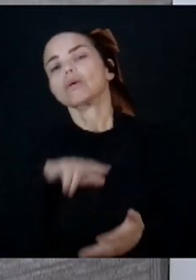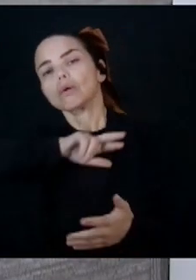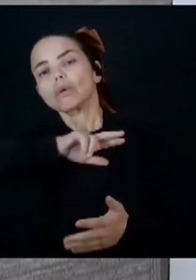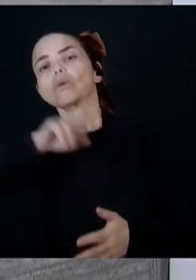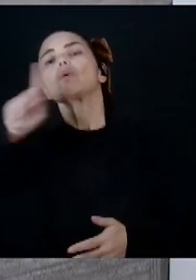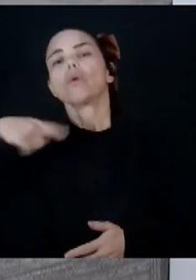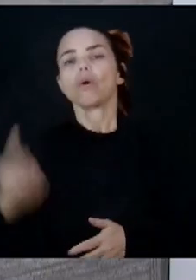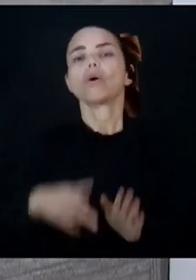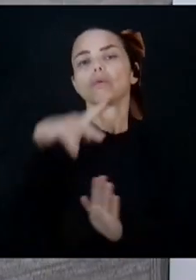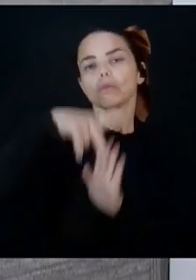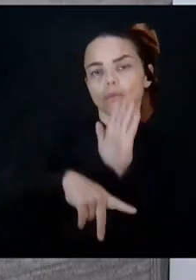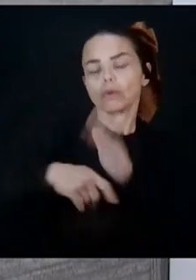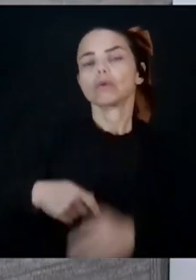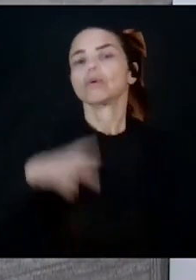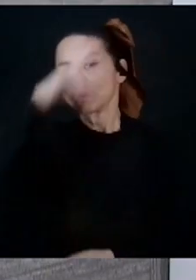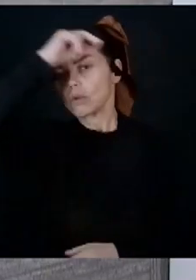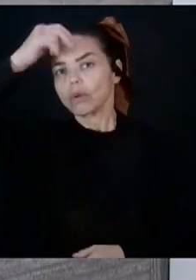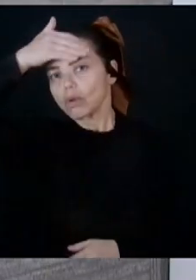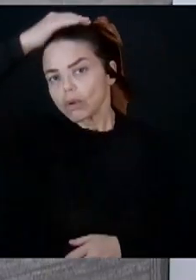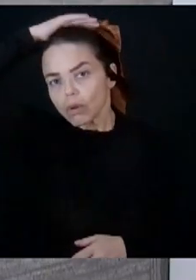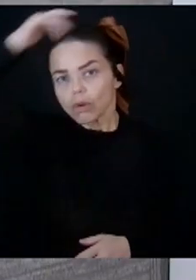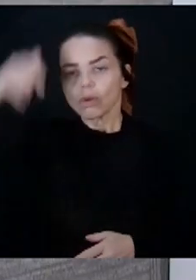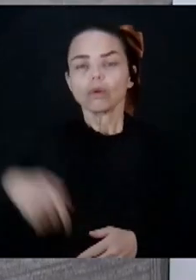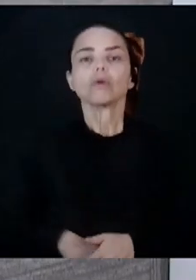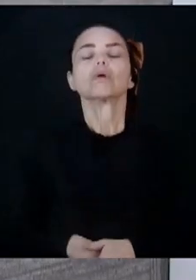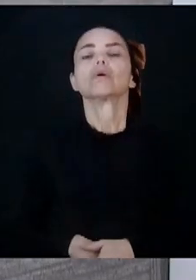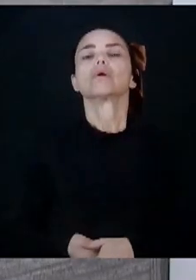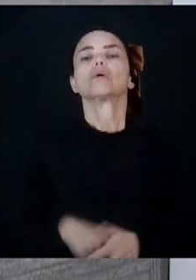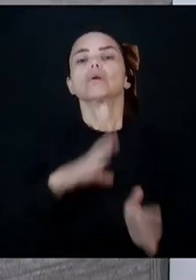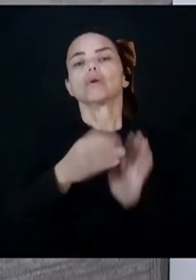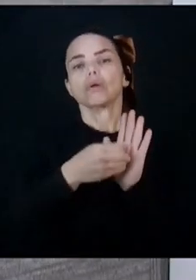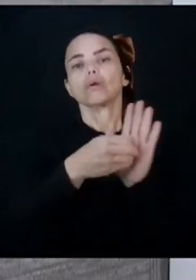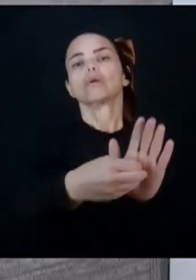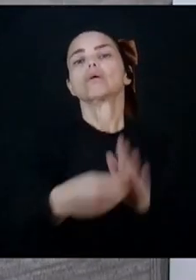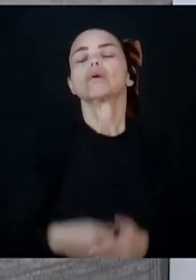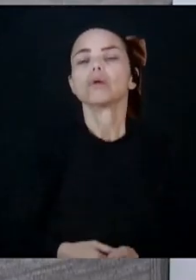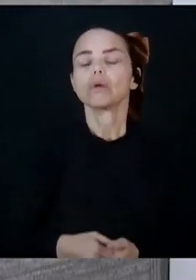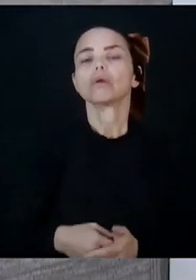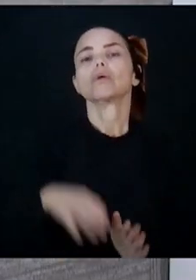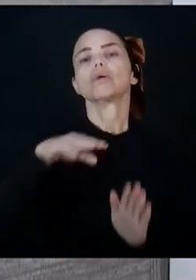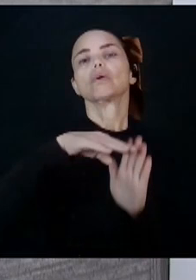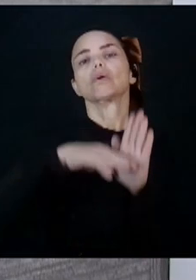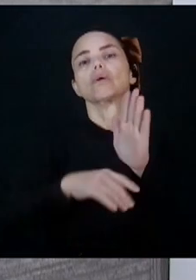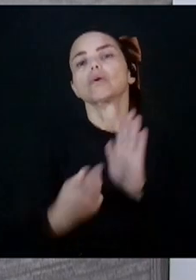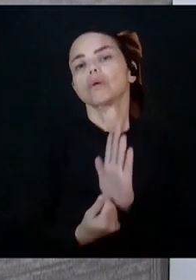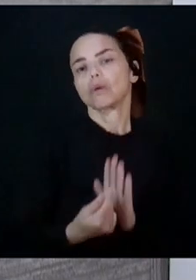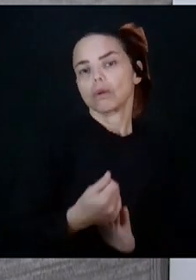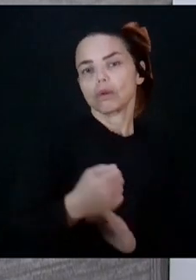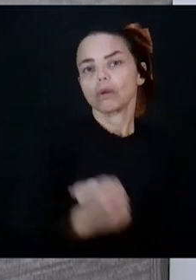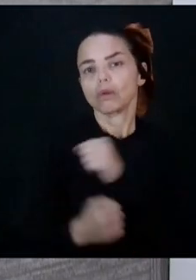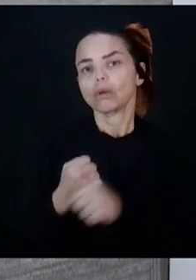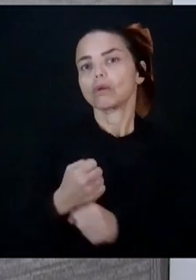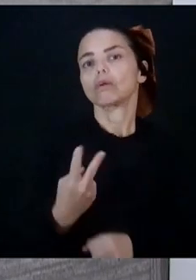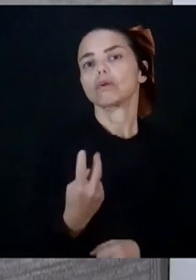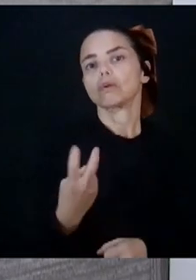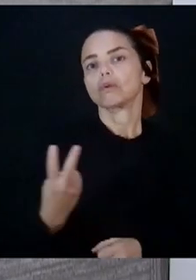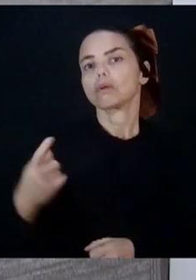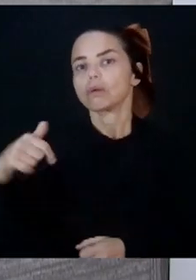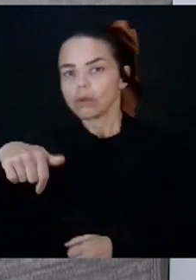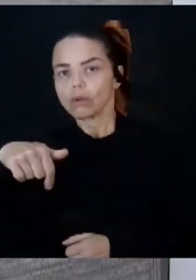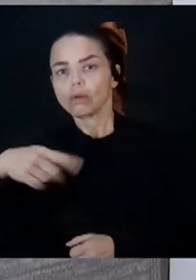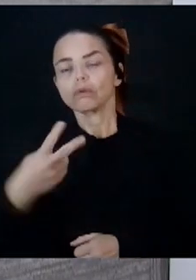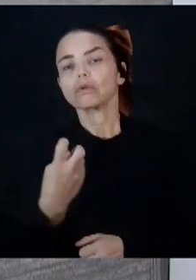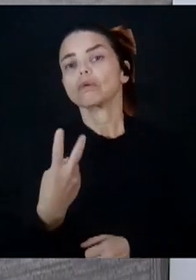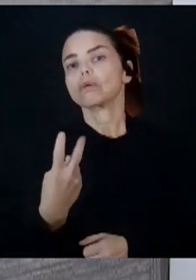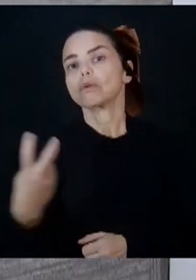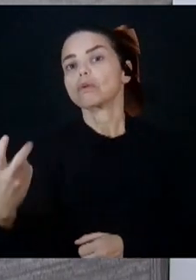lei do prefeito municipal com emenda sobre as diretrizes orçamentárias para o ano de 2026.